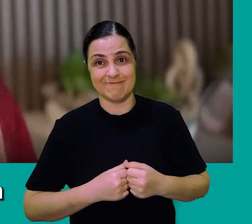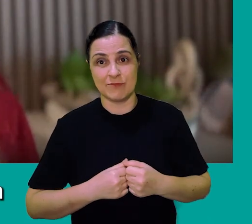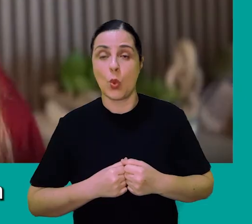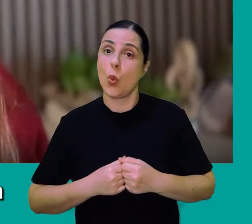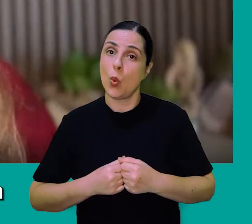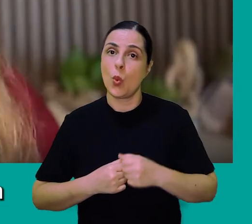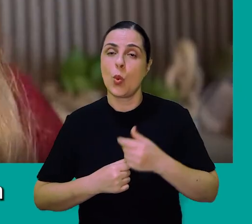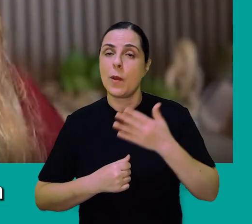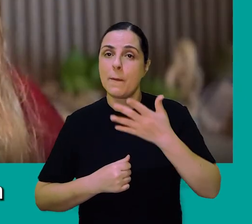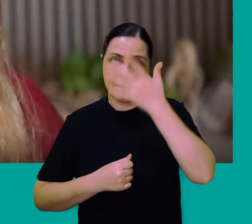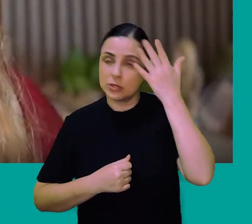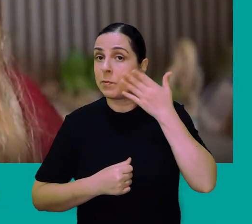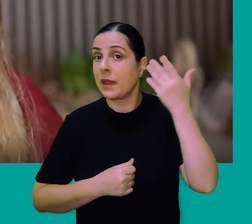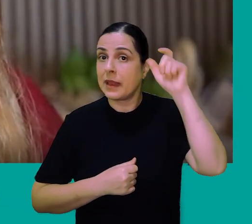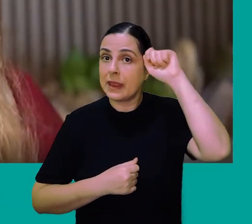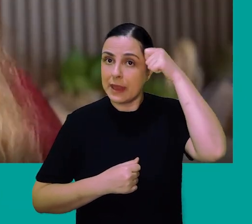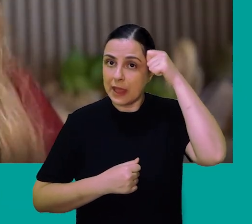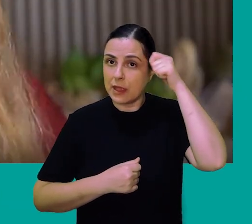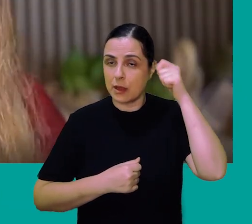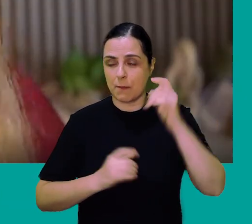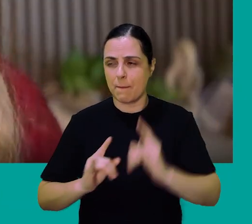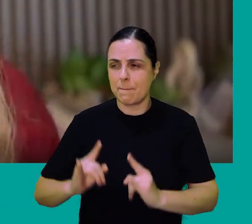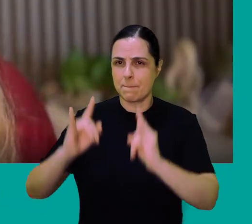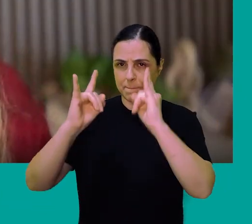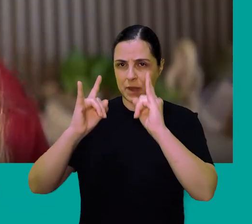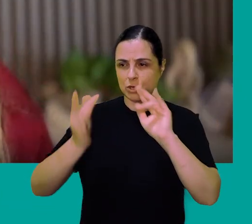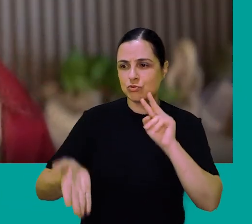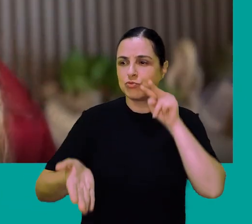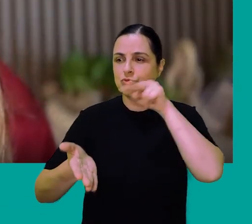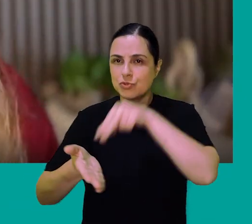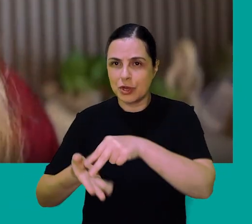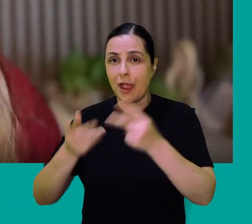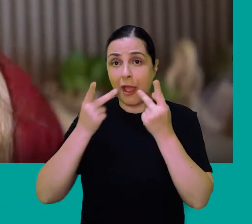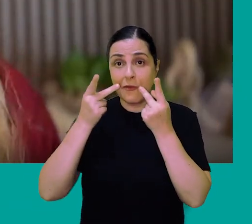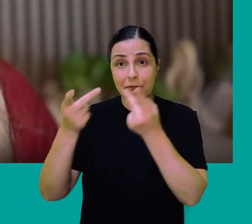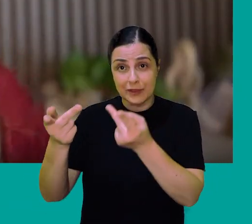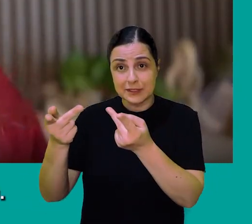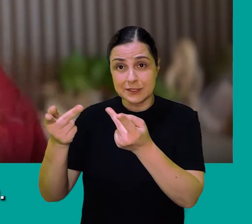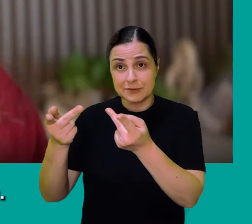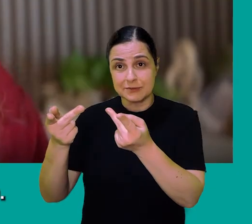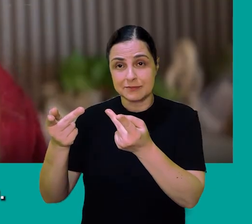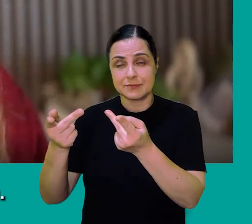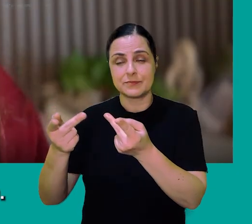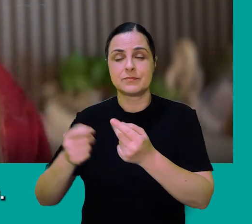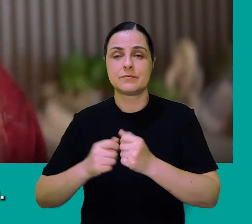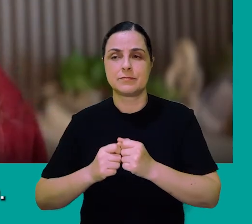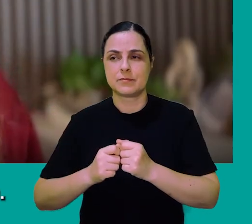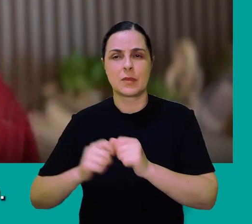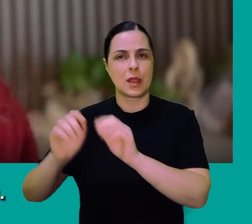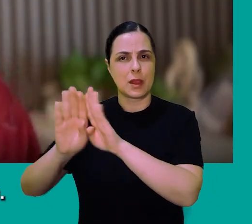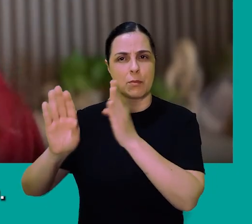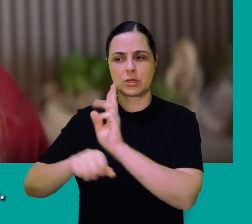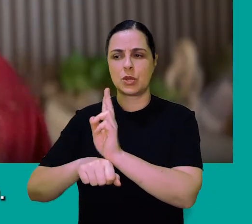uma pessoa negra chega num prédio para visitar alguém e a pessoa da